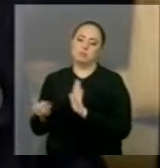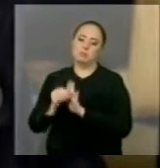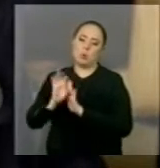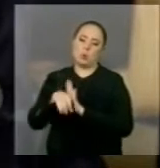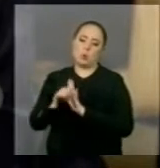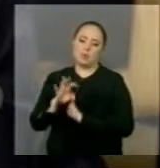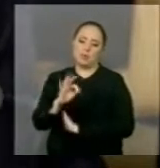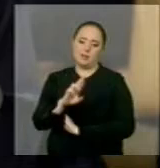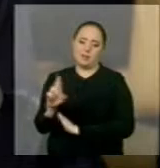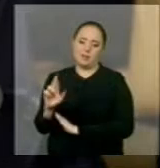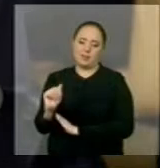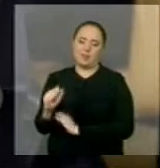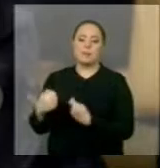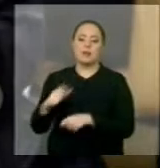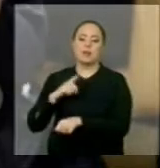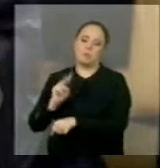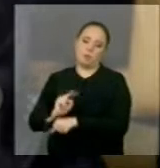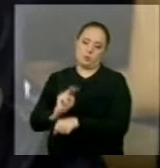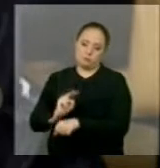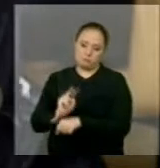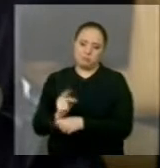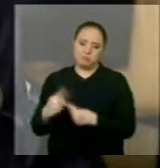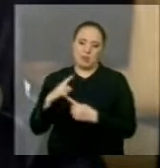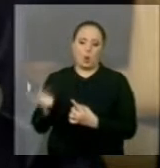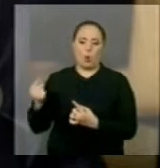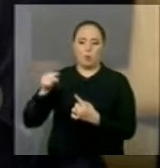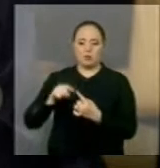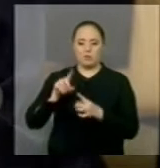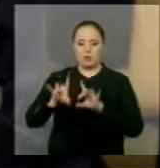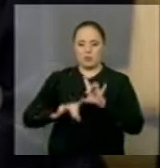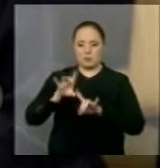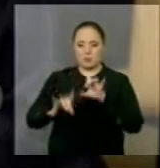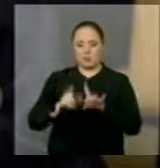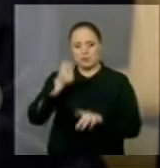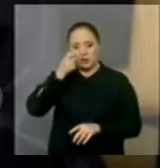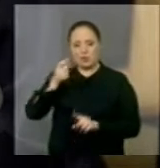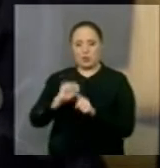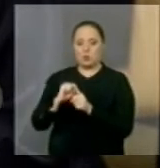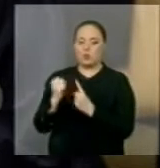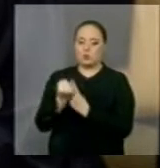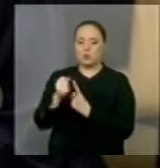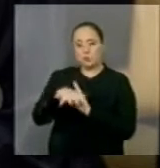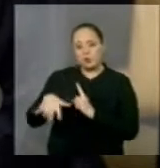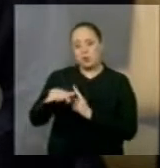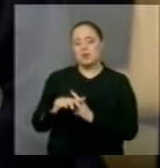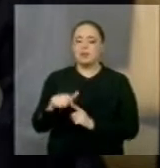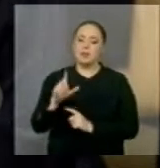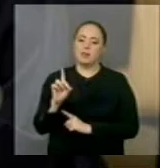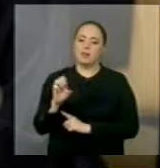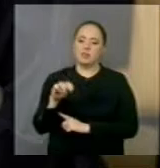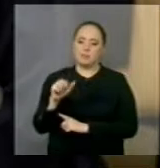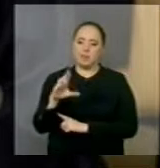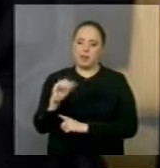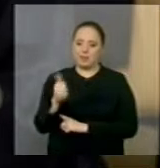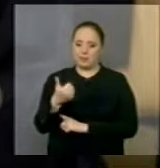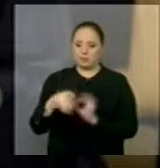de terras que merecem a proteção por atender uma finalidade específica de interesse social, como é o caso da demarcação e da